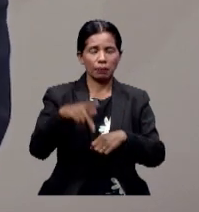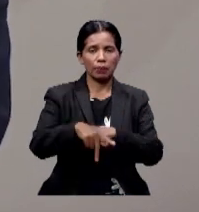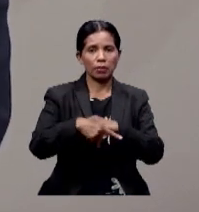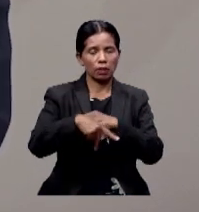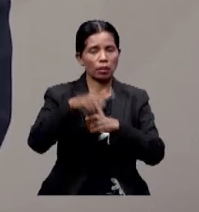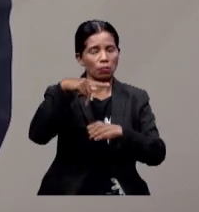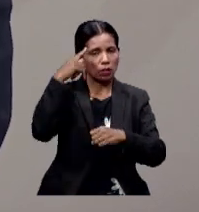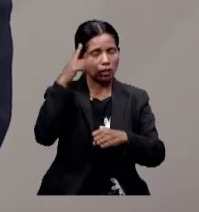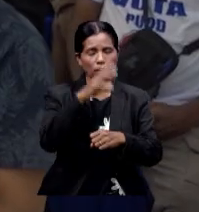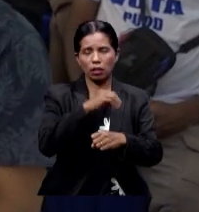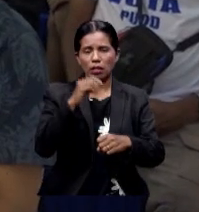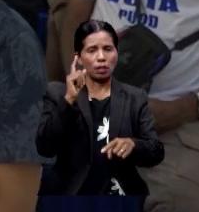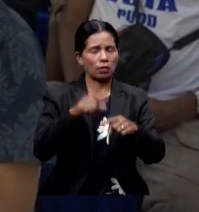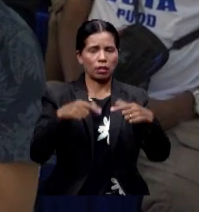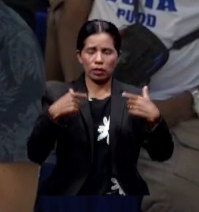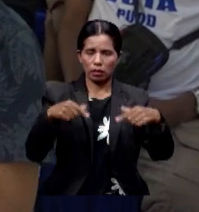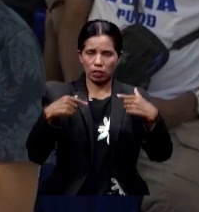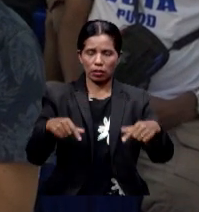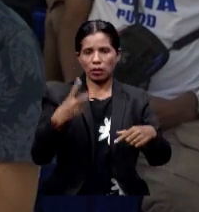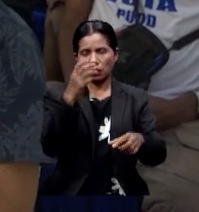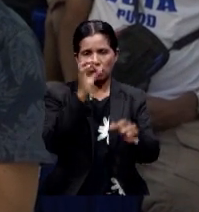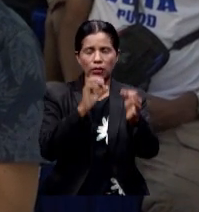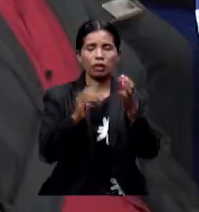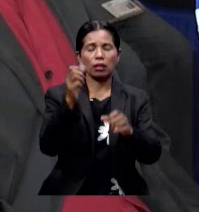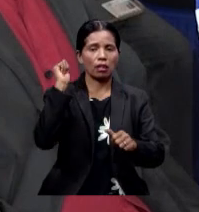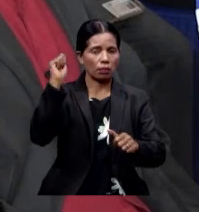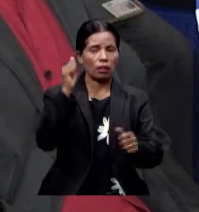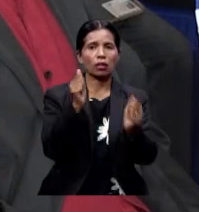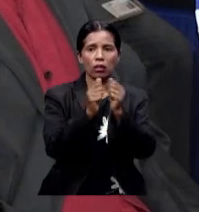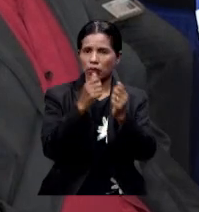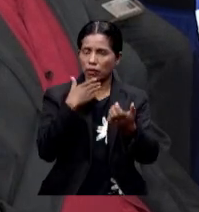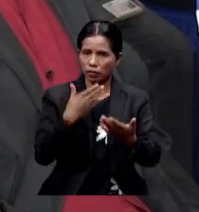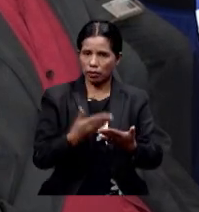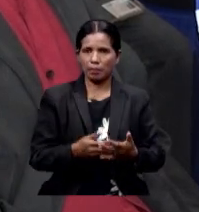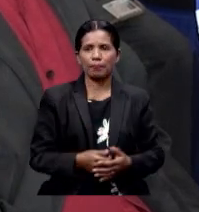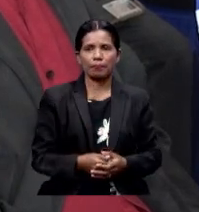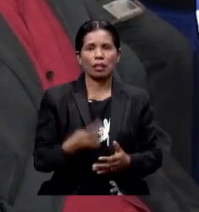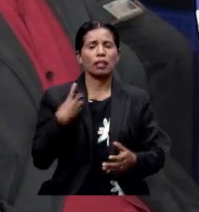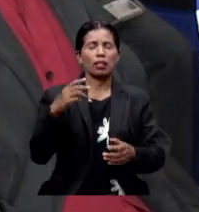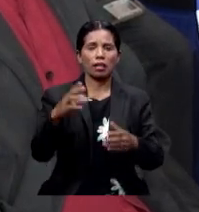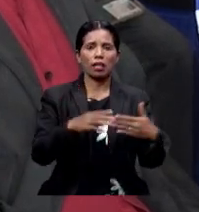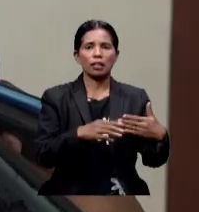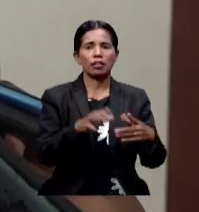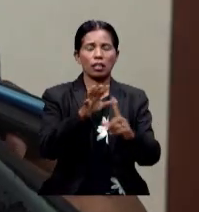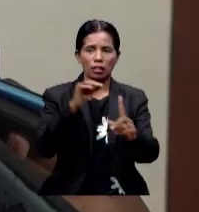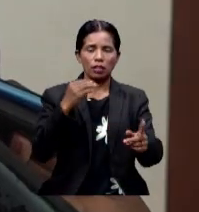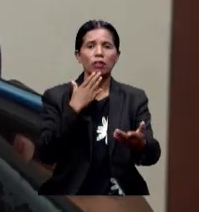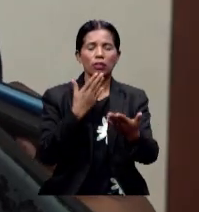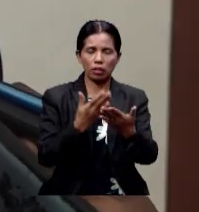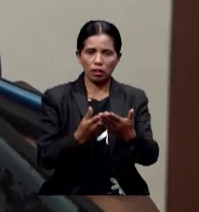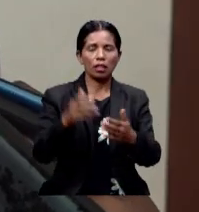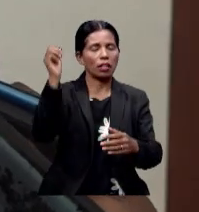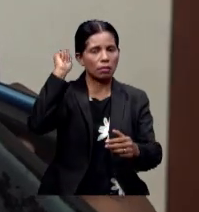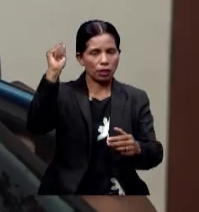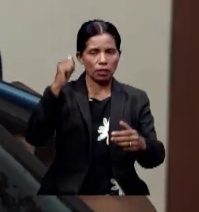eleitoral, não é bela garante a campanha lá o Rodiak. Tu também, mas eleição lá de tem campanha os dias. Então, está palco na